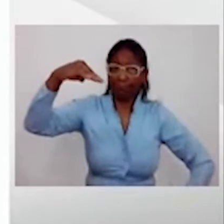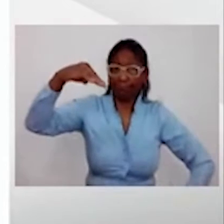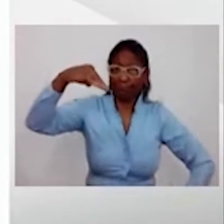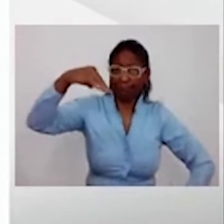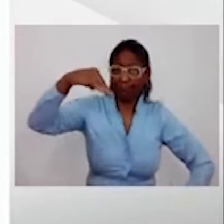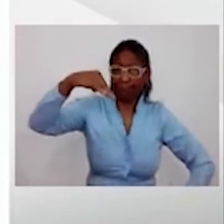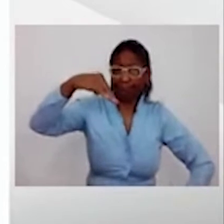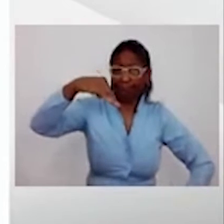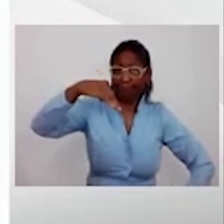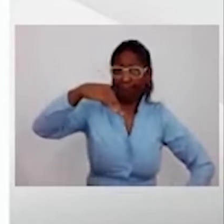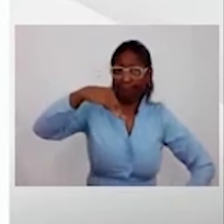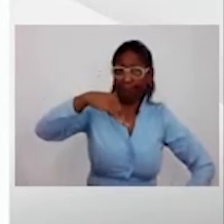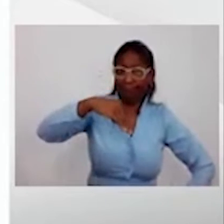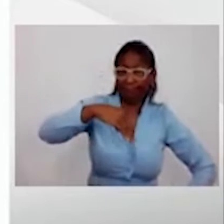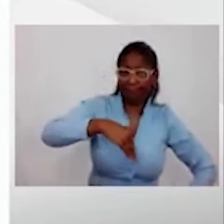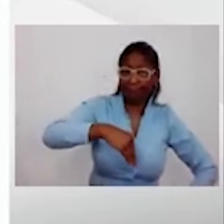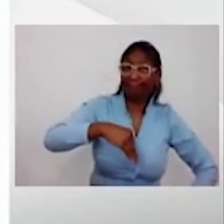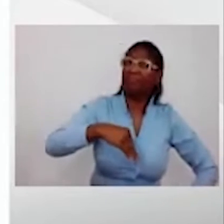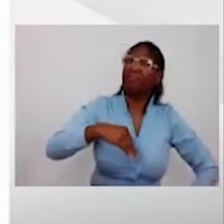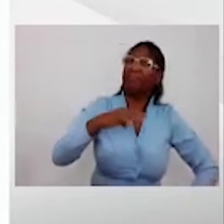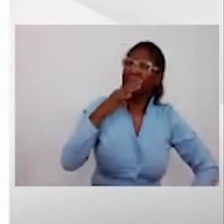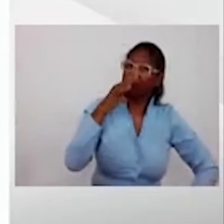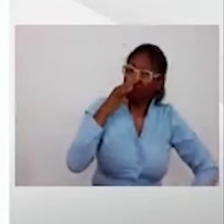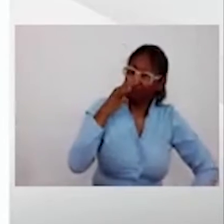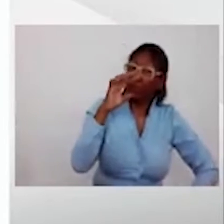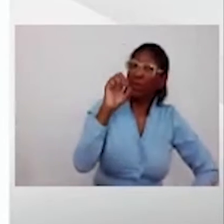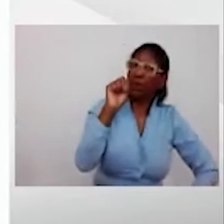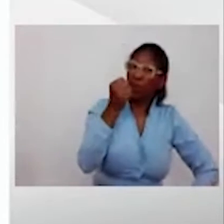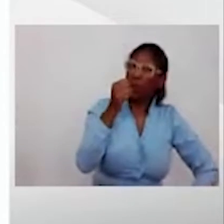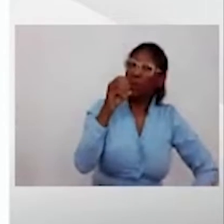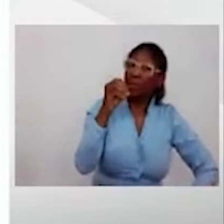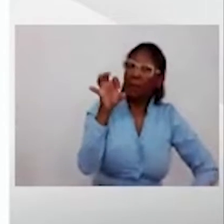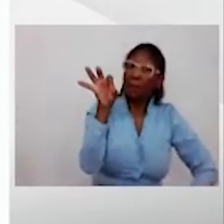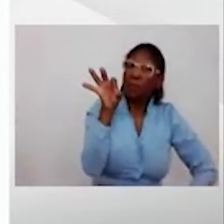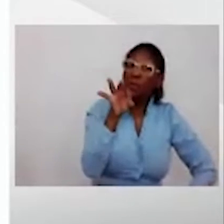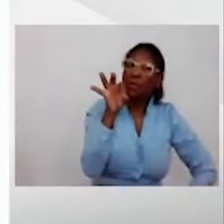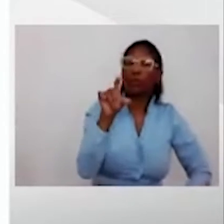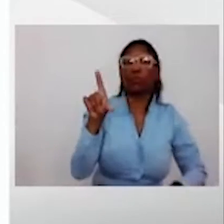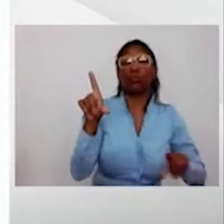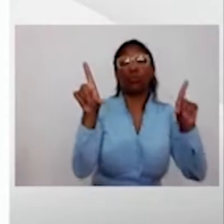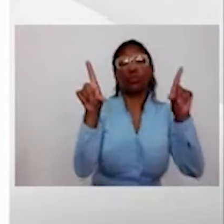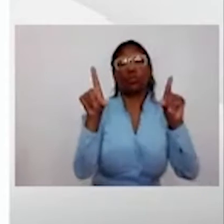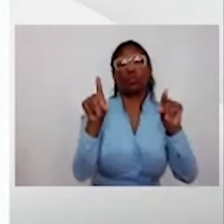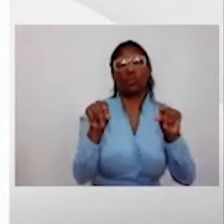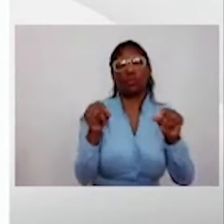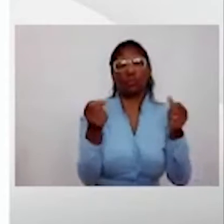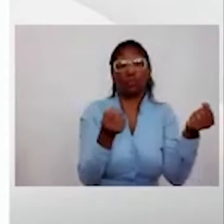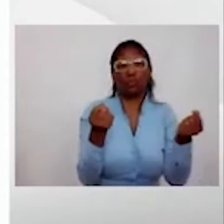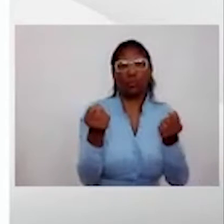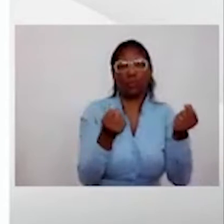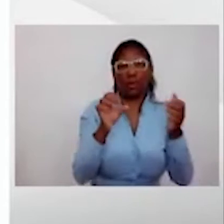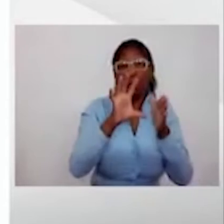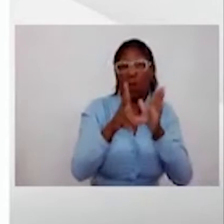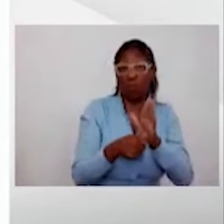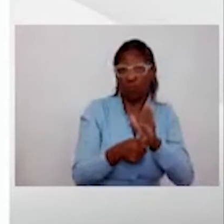daí, expressiva, de quase 80% de redução de roubos de veículos. Em